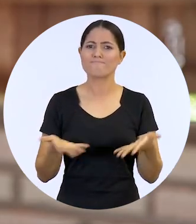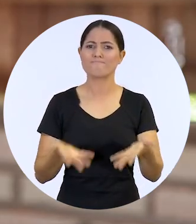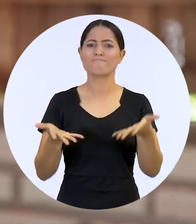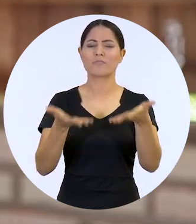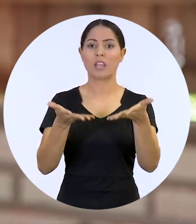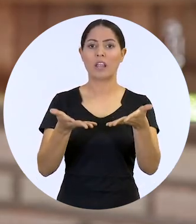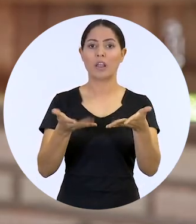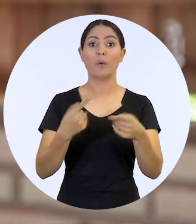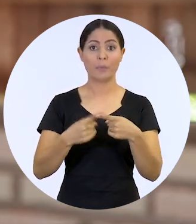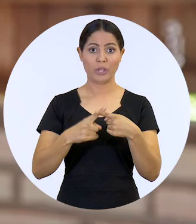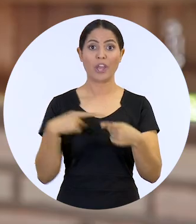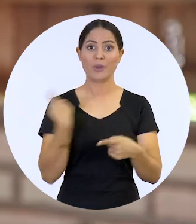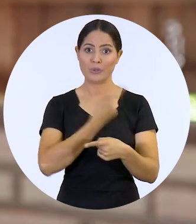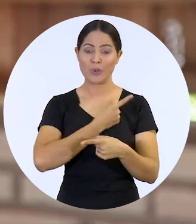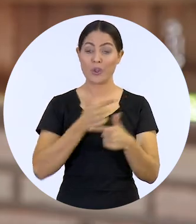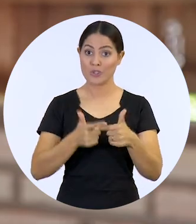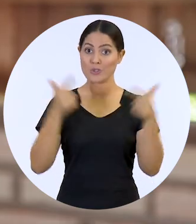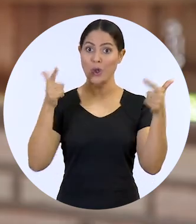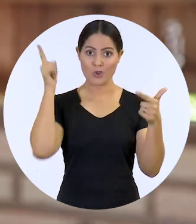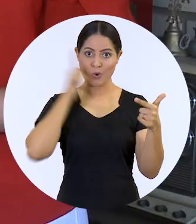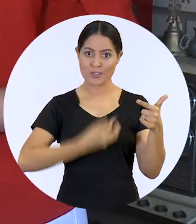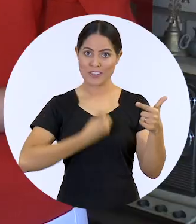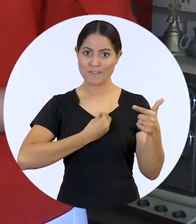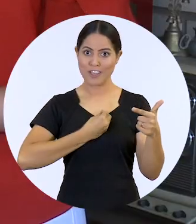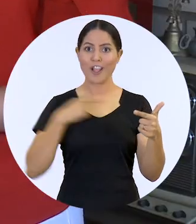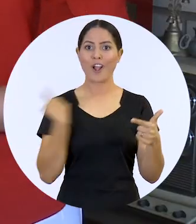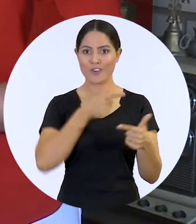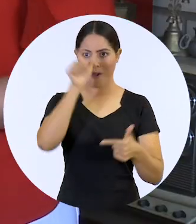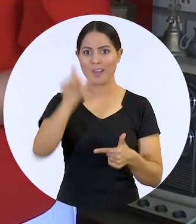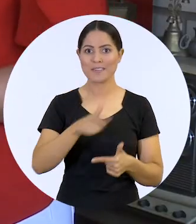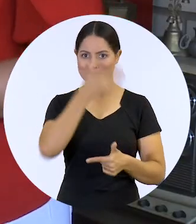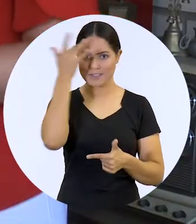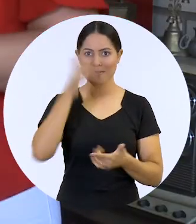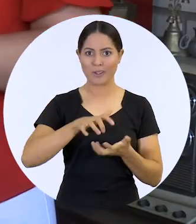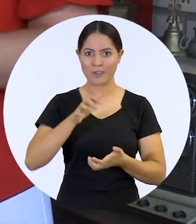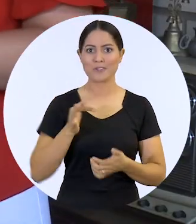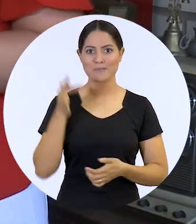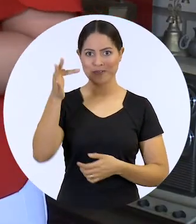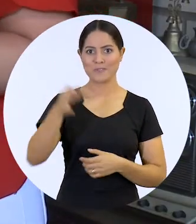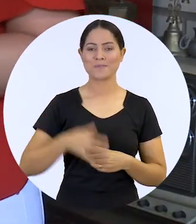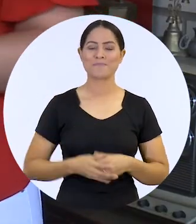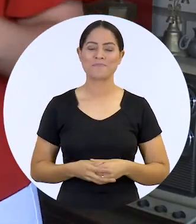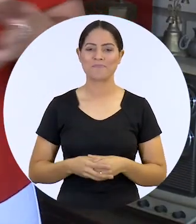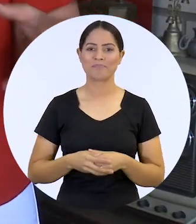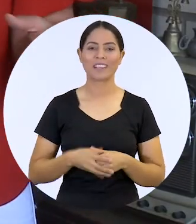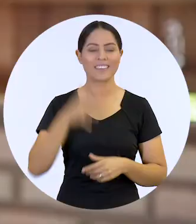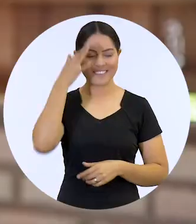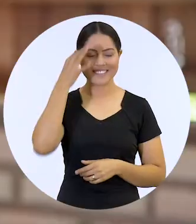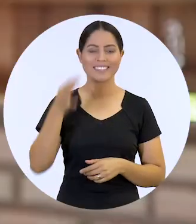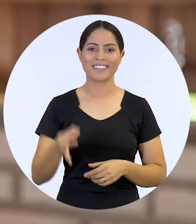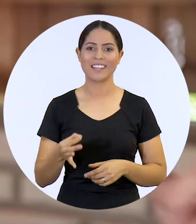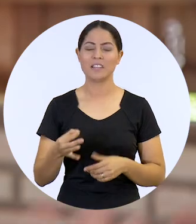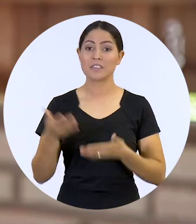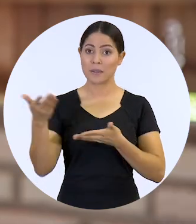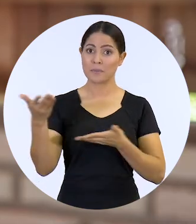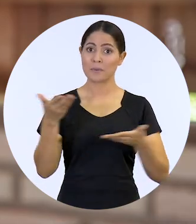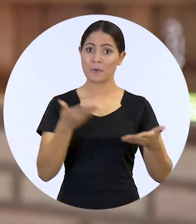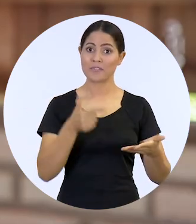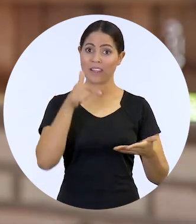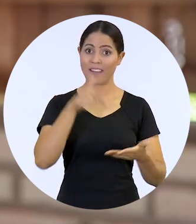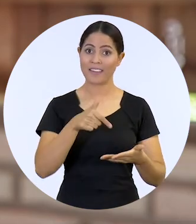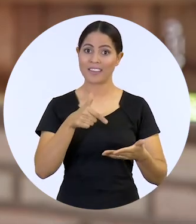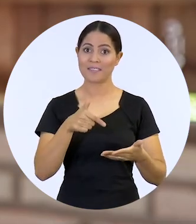todos nós, se tivermos sorte, seremos idosos. Com certeza, doutor Mauro. Eu ia até te pedir para me acompanhar, então, aqui a uma